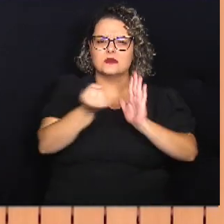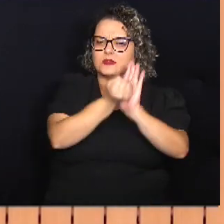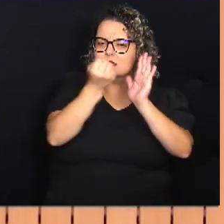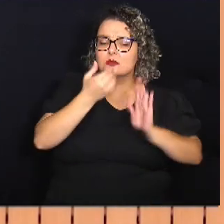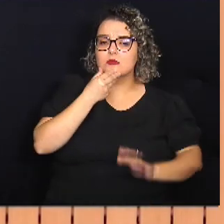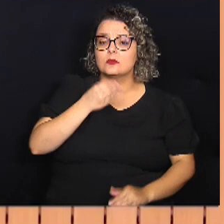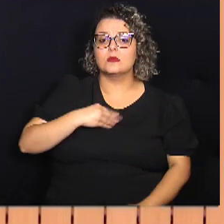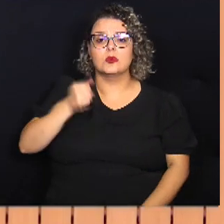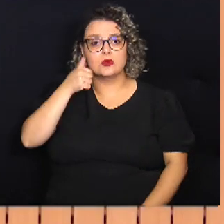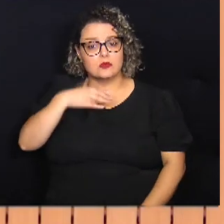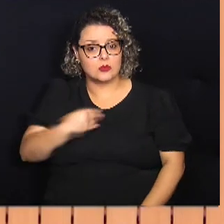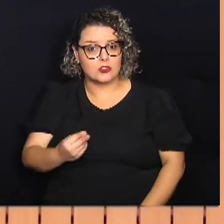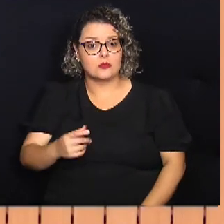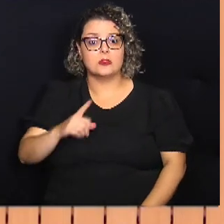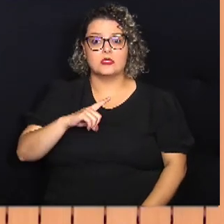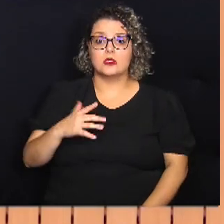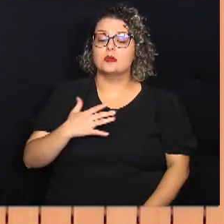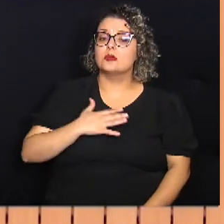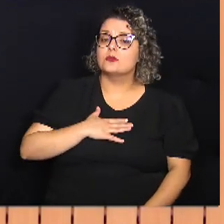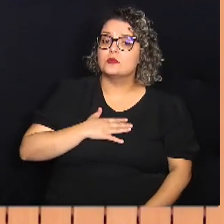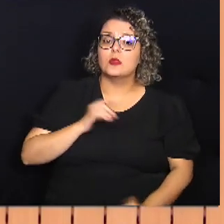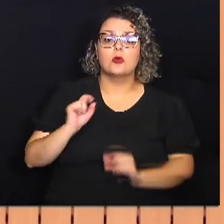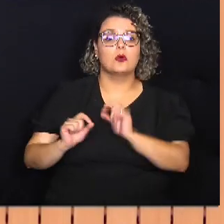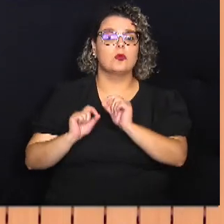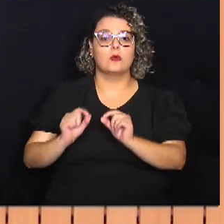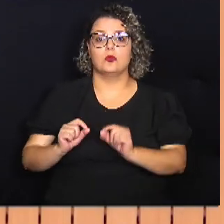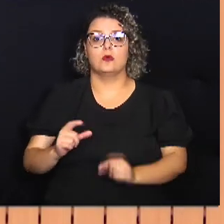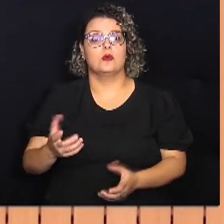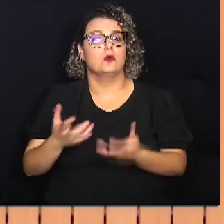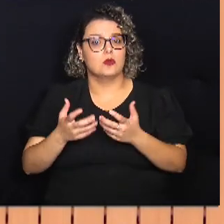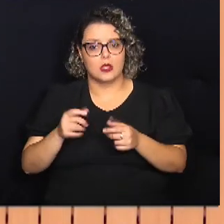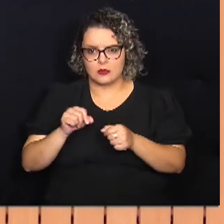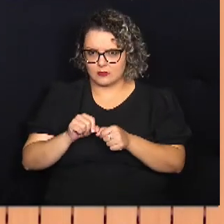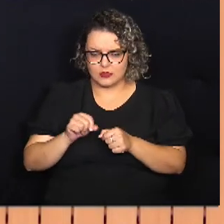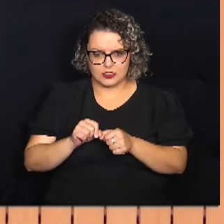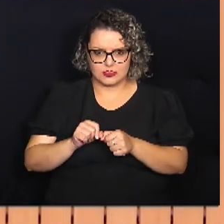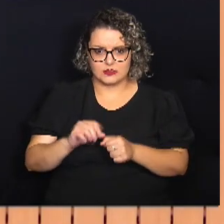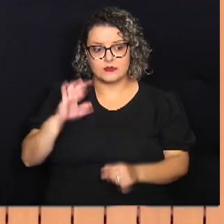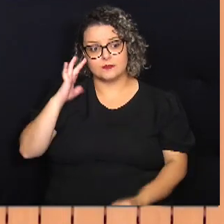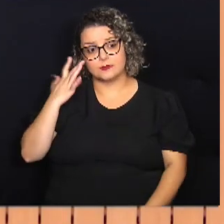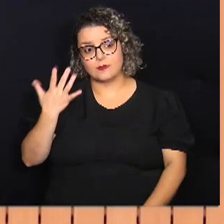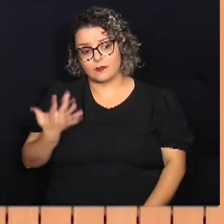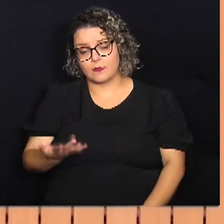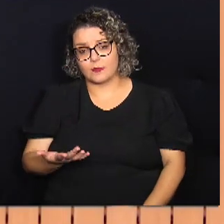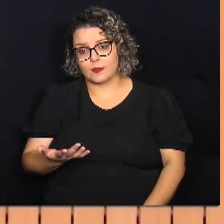filhos leiam de mim, né? O que eu quero fazer? Eu acho que